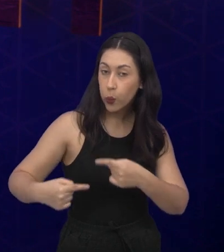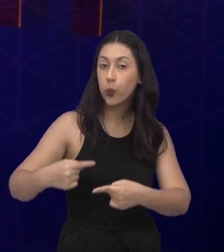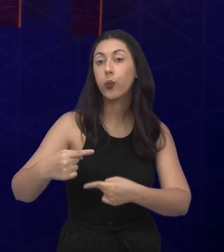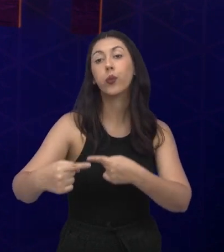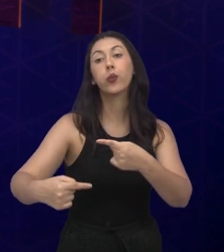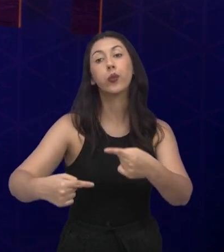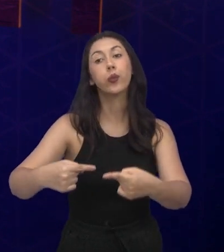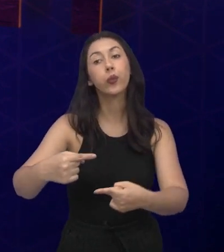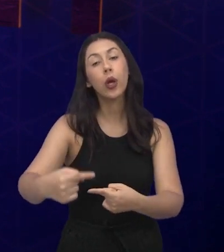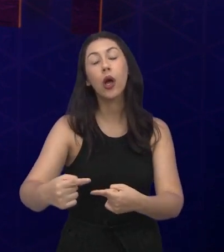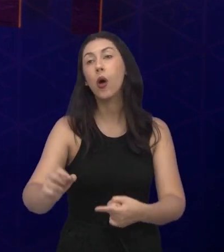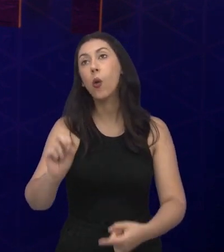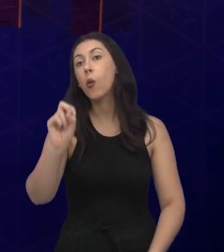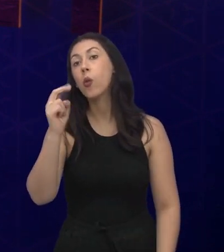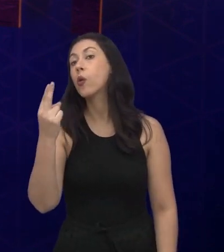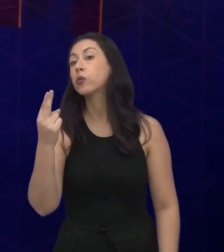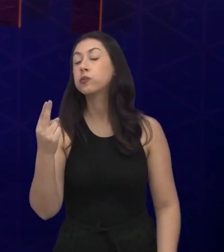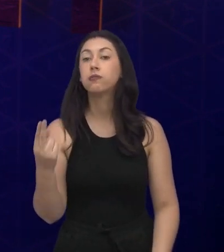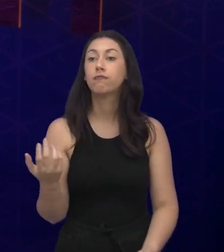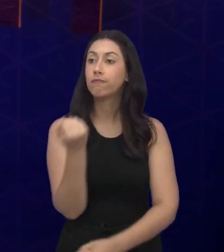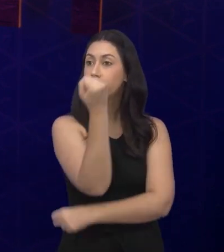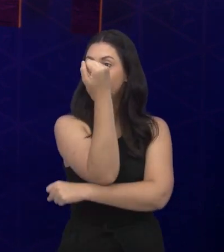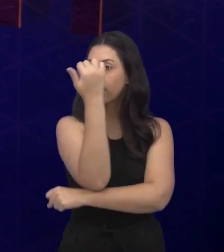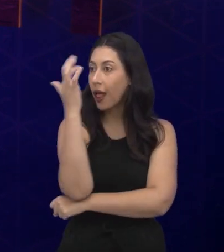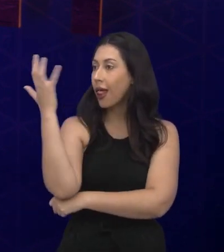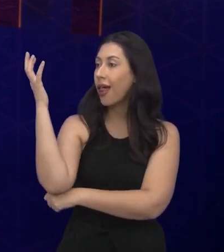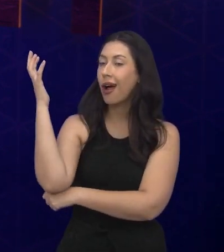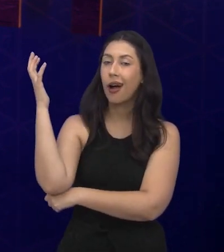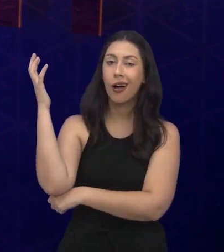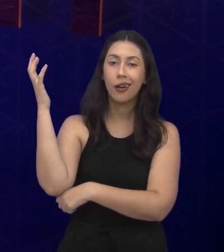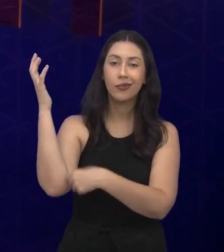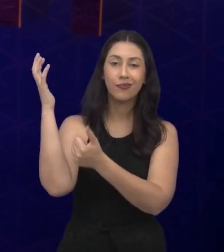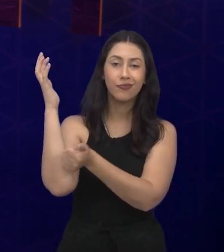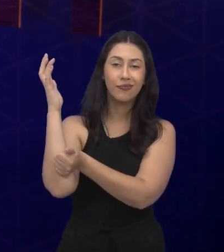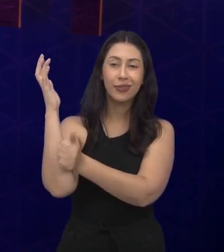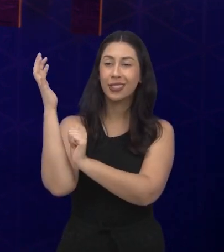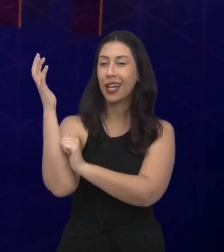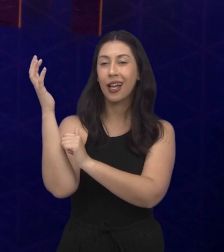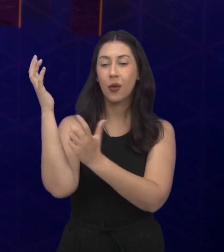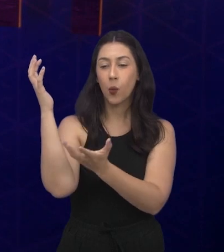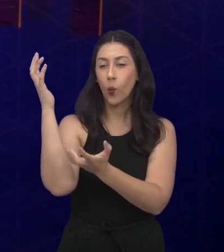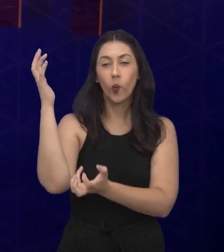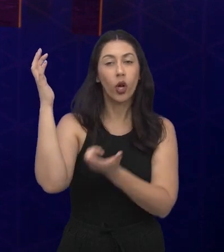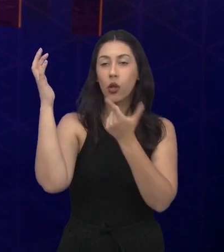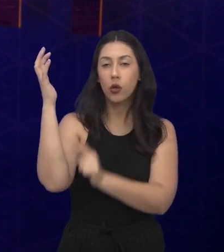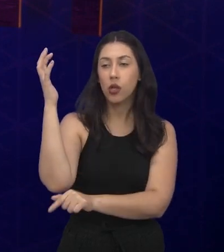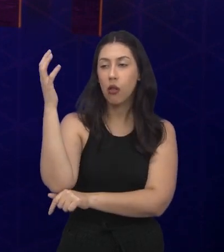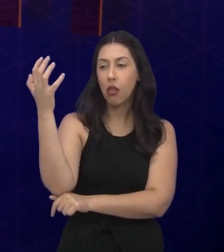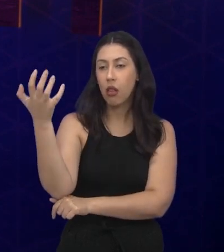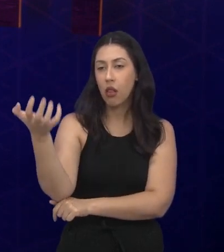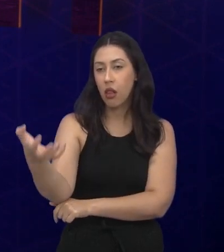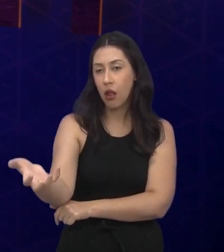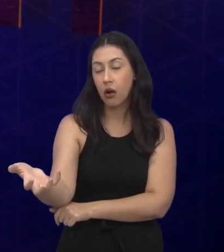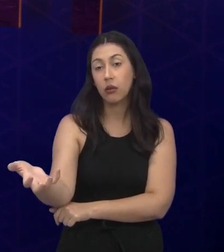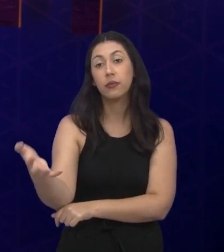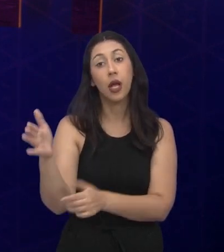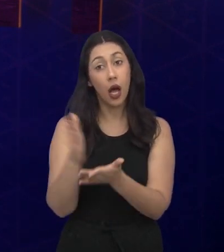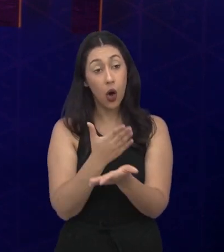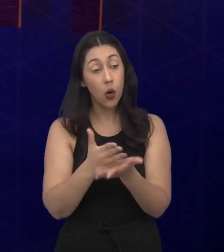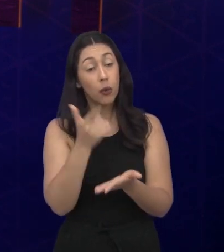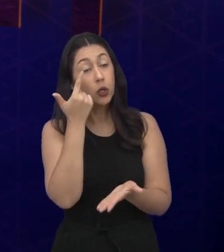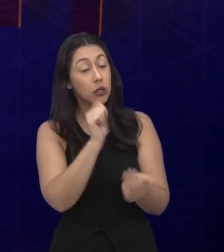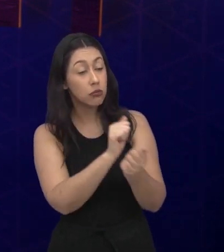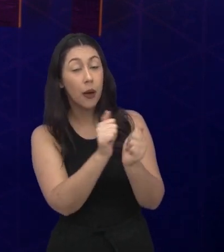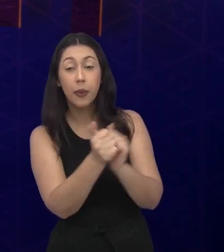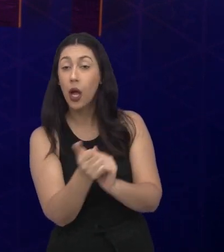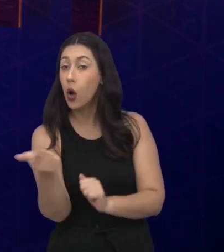né? Ou outras questões, né? Tipo a vegetação que não se adapta a tempo seco. Tem vegetação que se adapta,